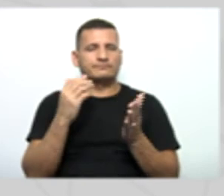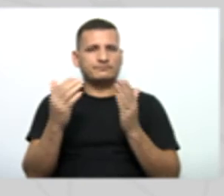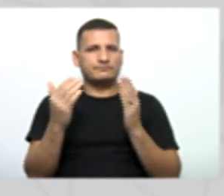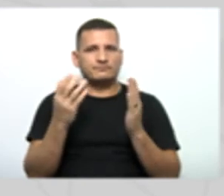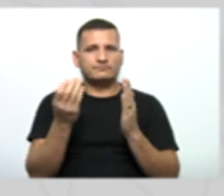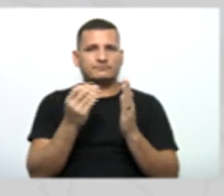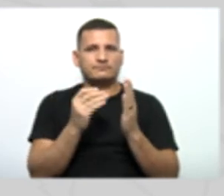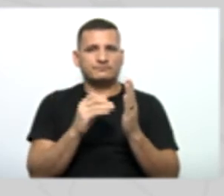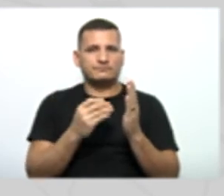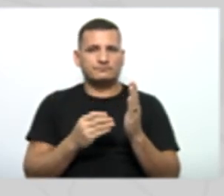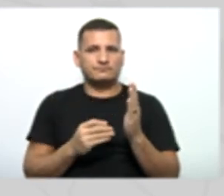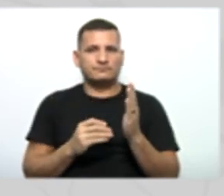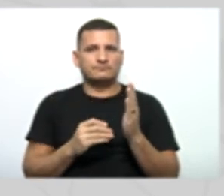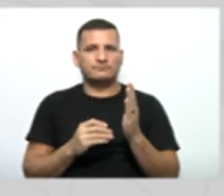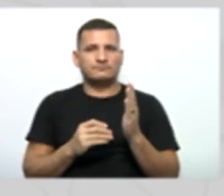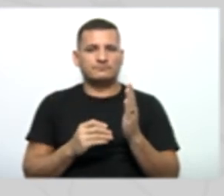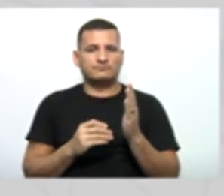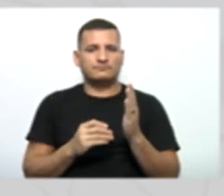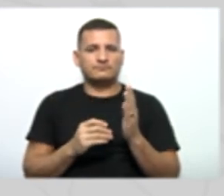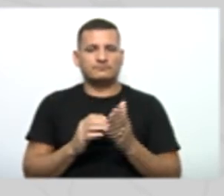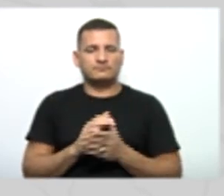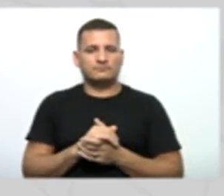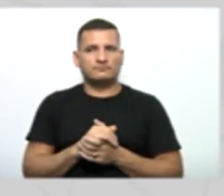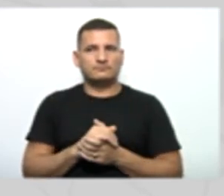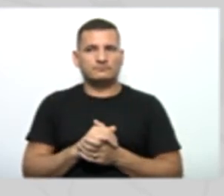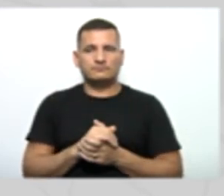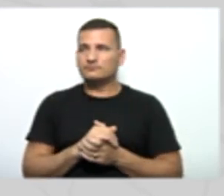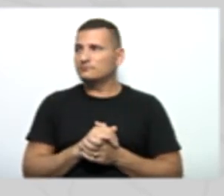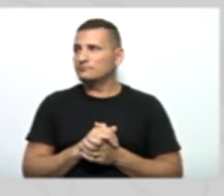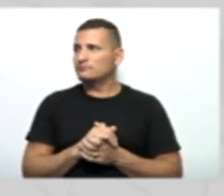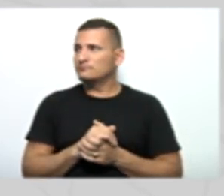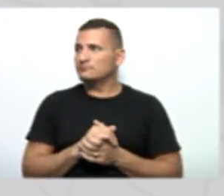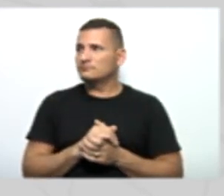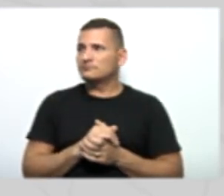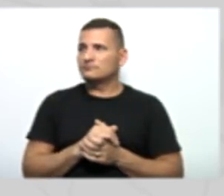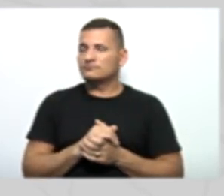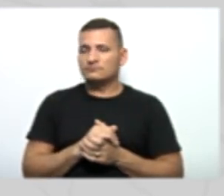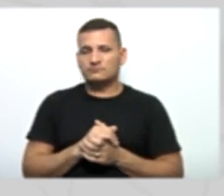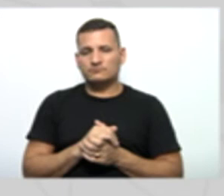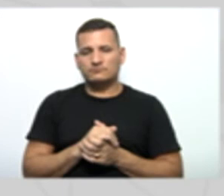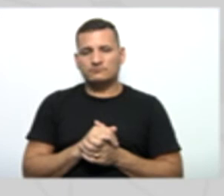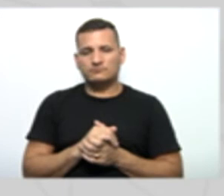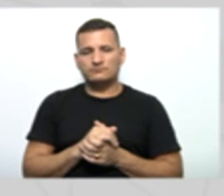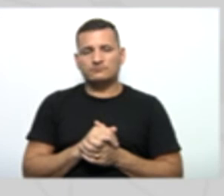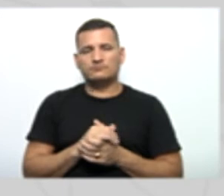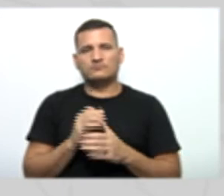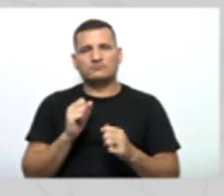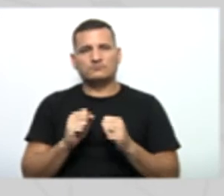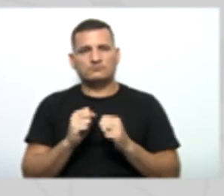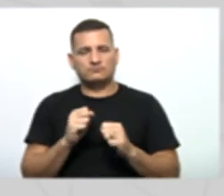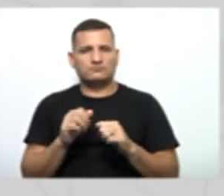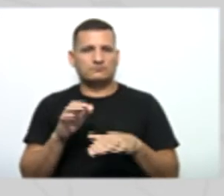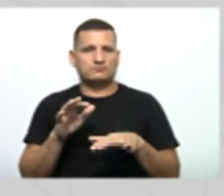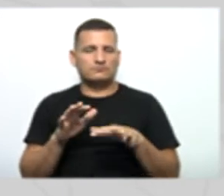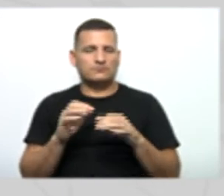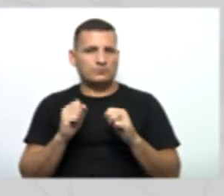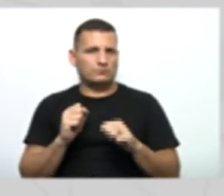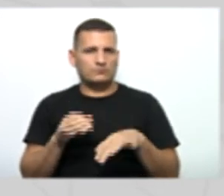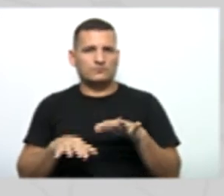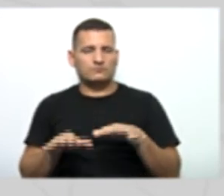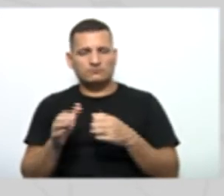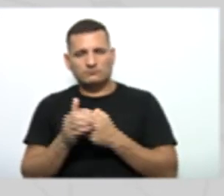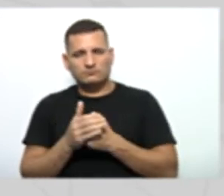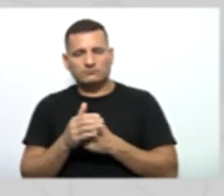acontecer de ter algo explícito, né? Tem algo implícito, pode ter algo oculto. E aí é hora